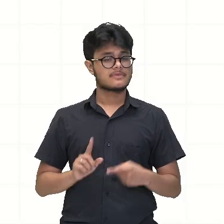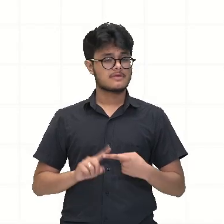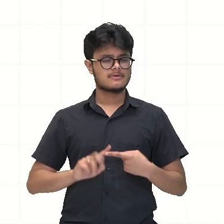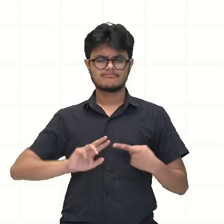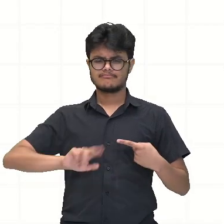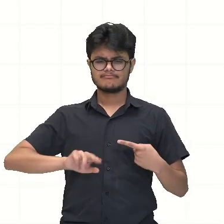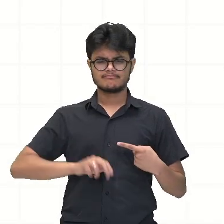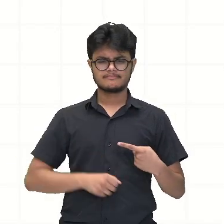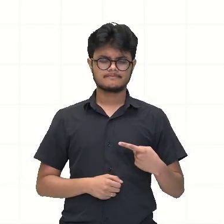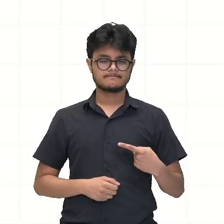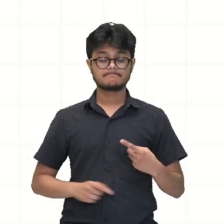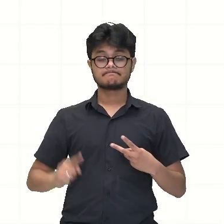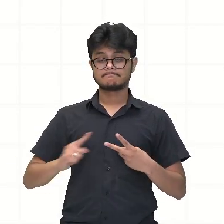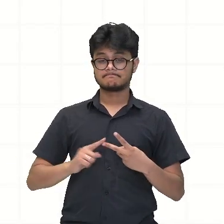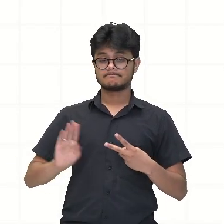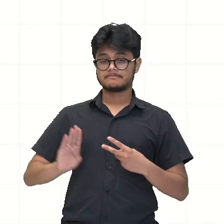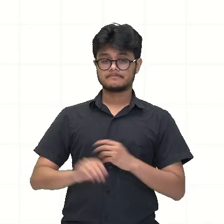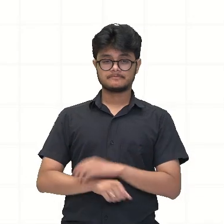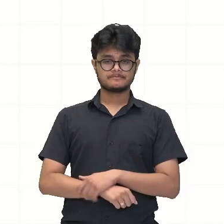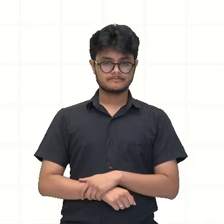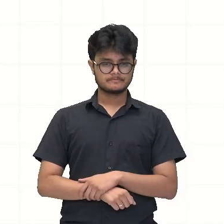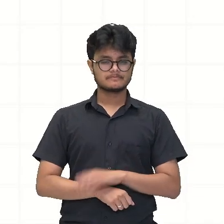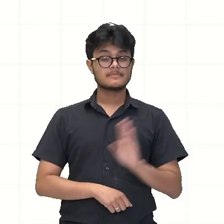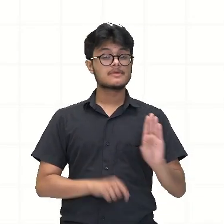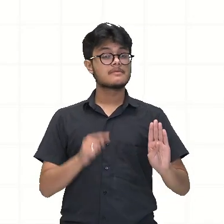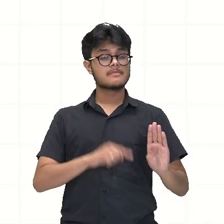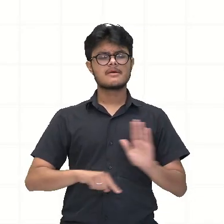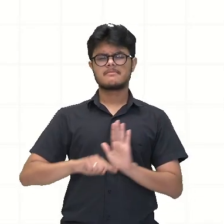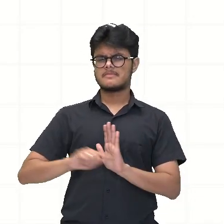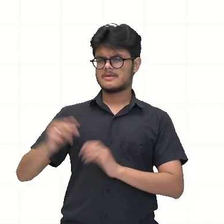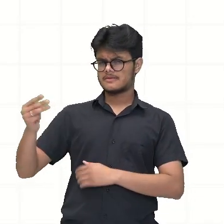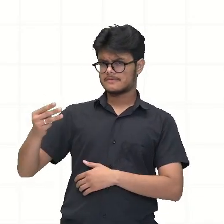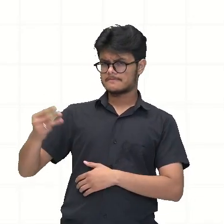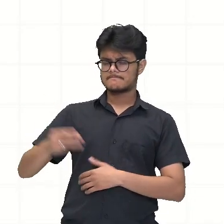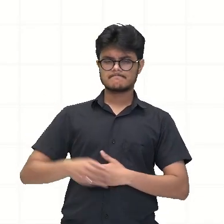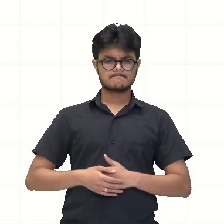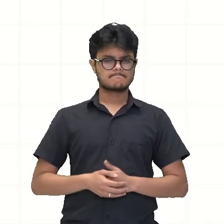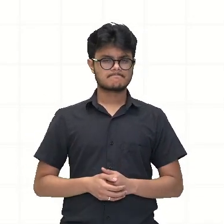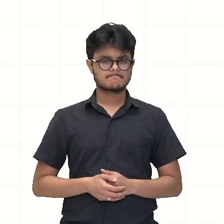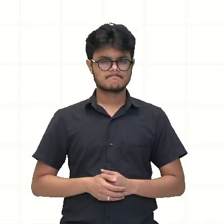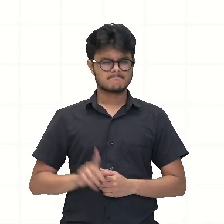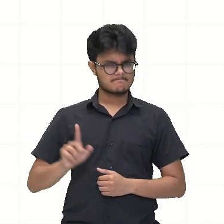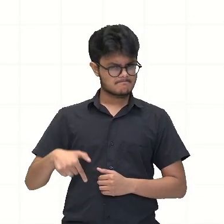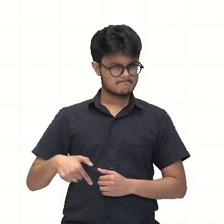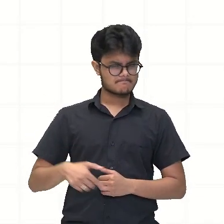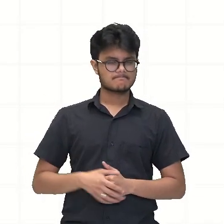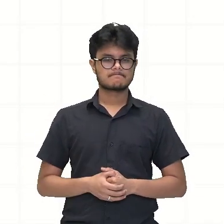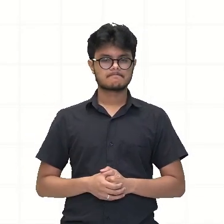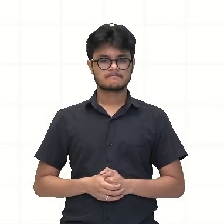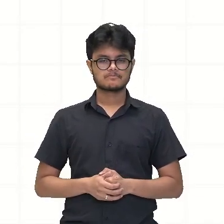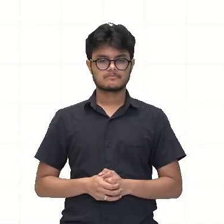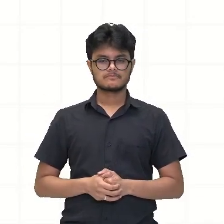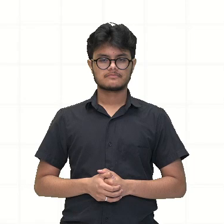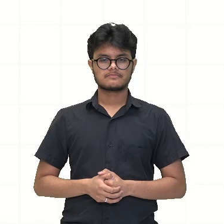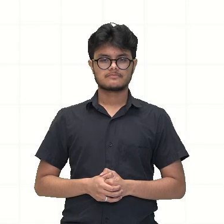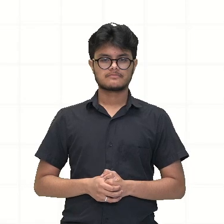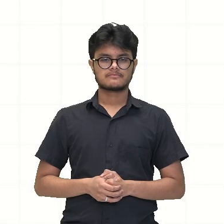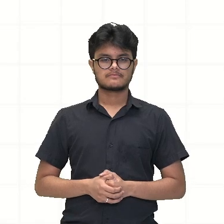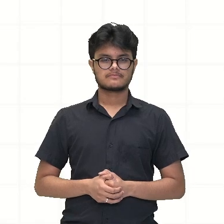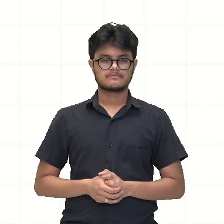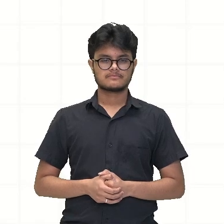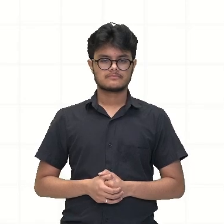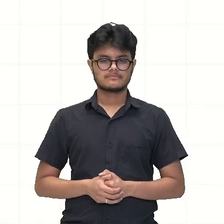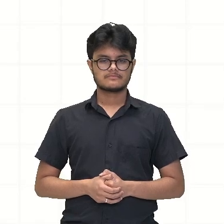A. Agora, a letra B diz, o valor do coeficiente B é menos 3, pois a reta corta,